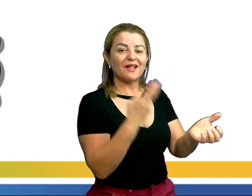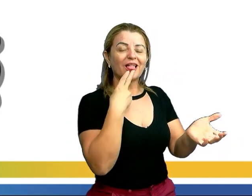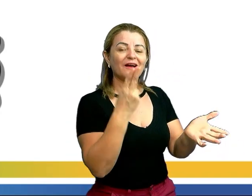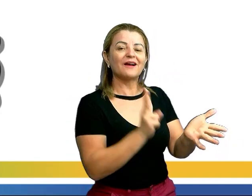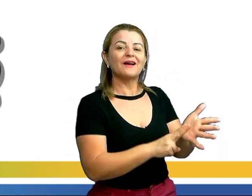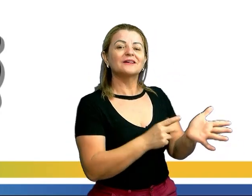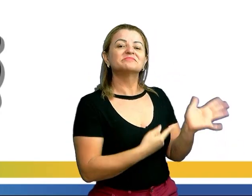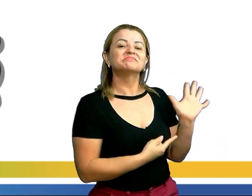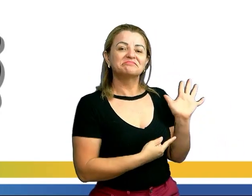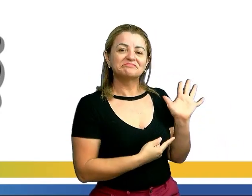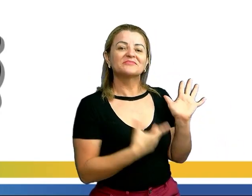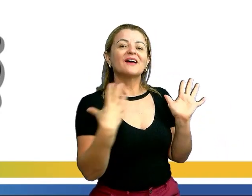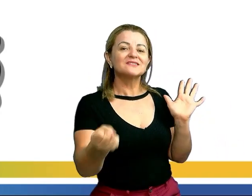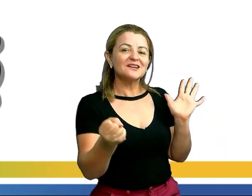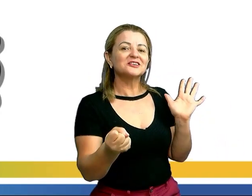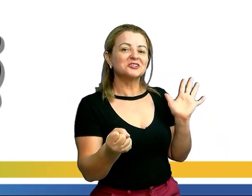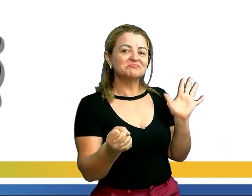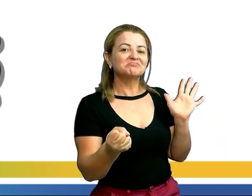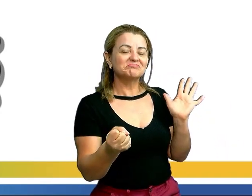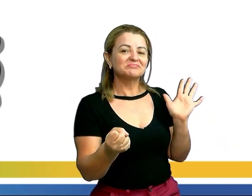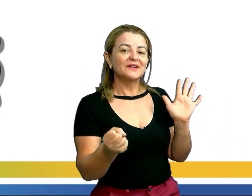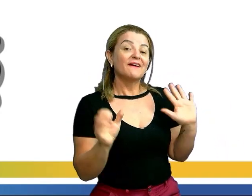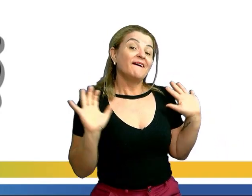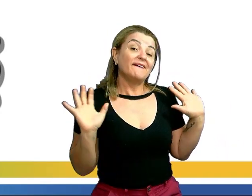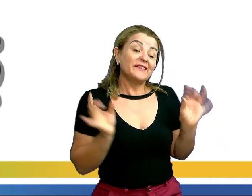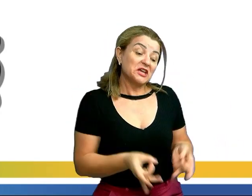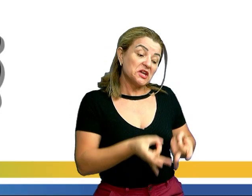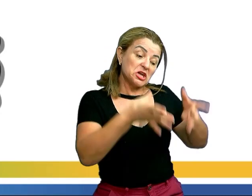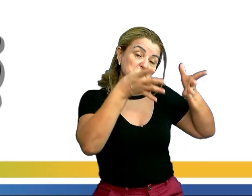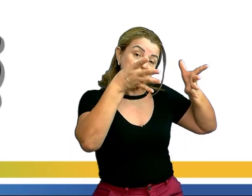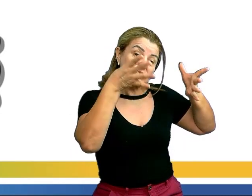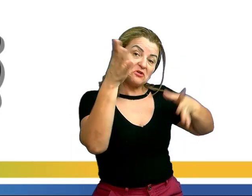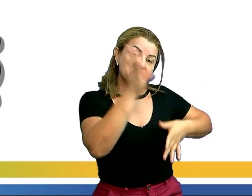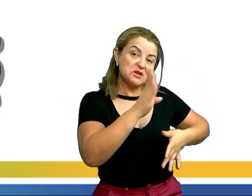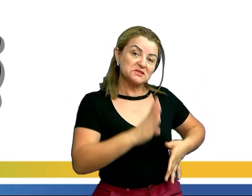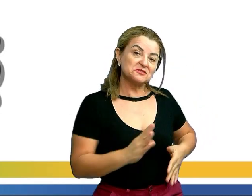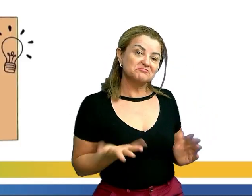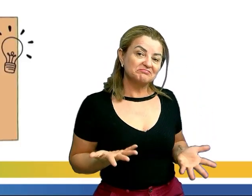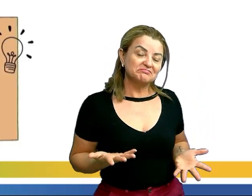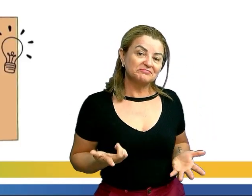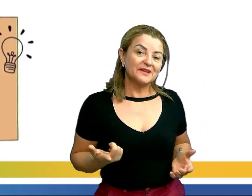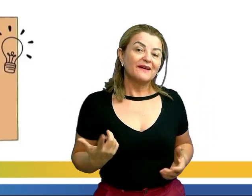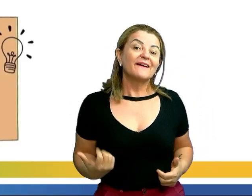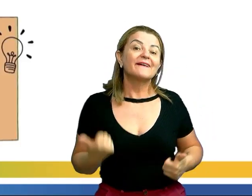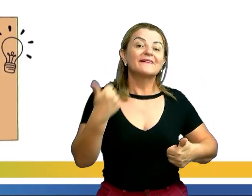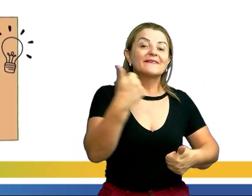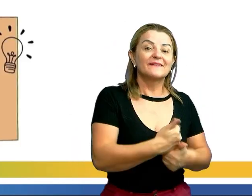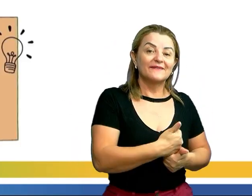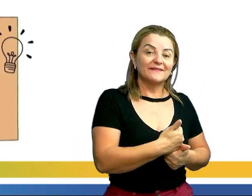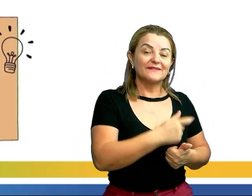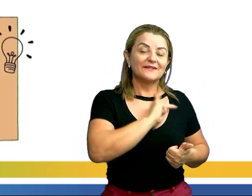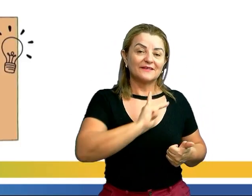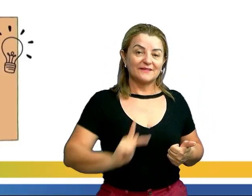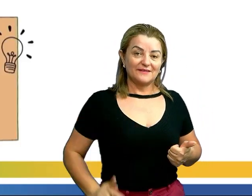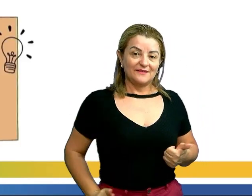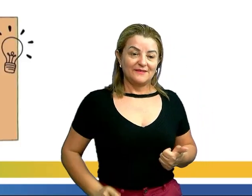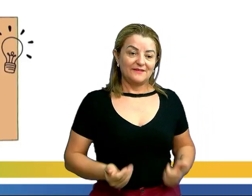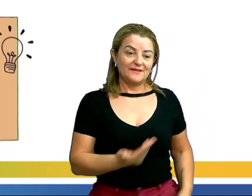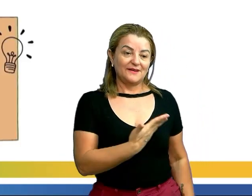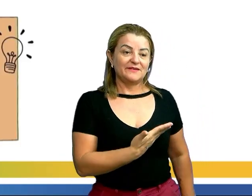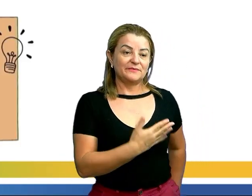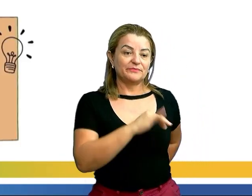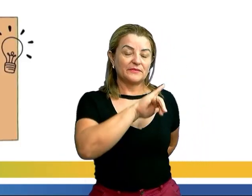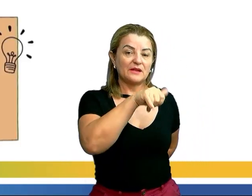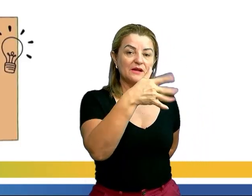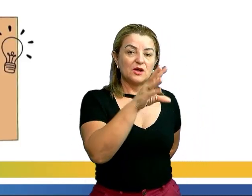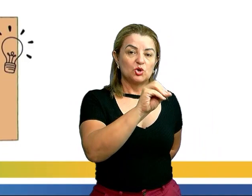a cartinha é aceita pelo Congresso. E aí ele tem que renunciar e assume o seu colega João Goulart.